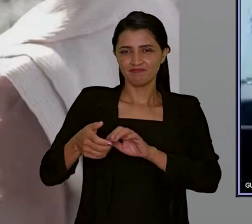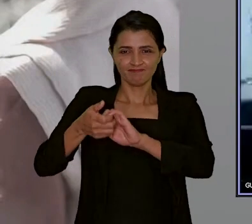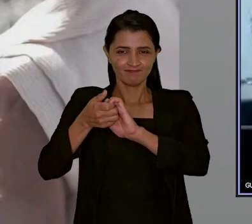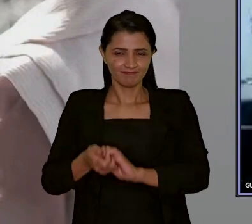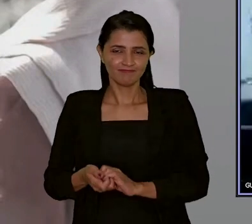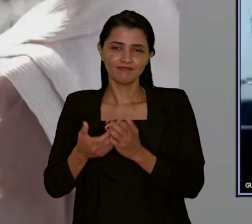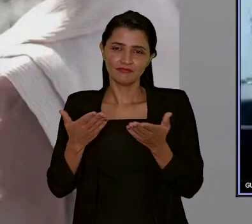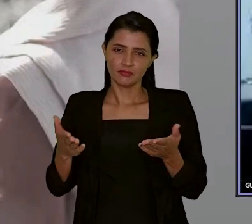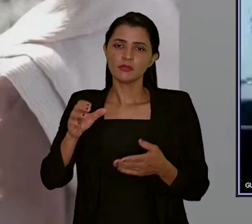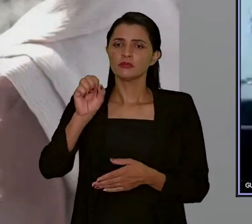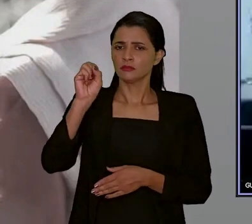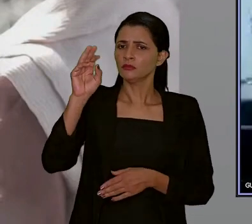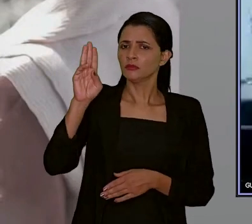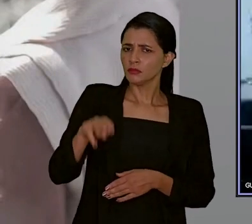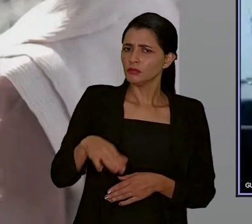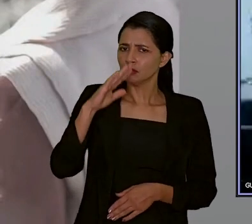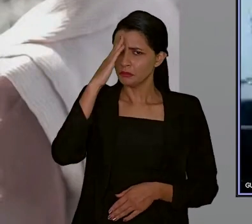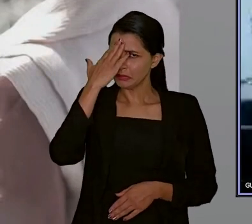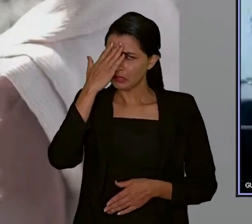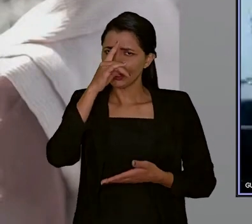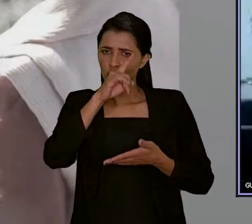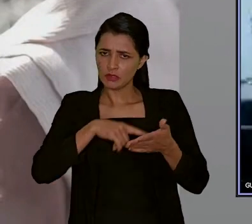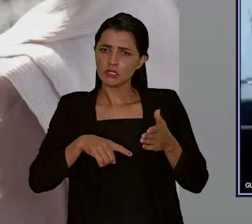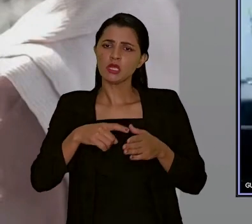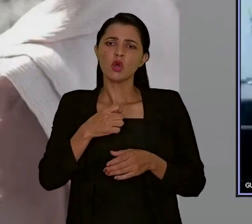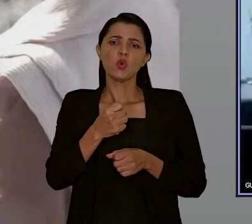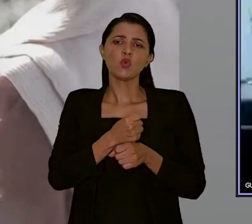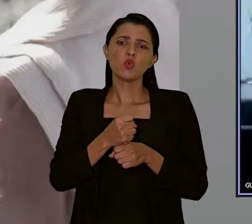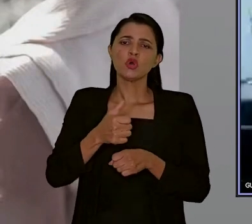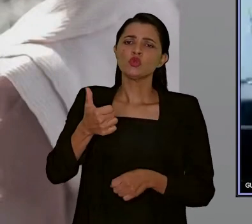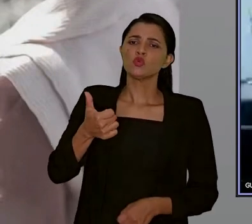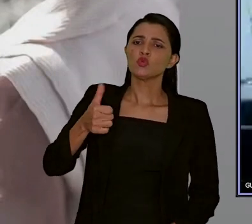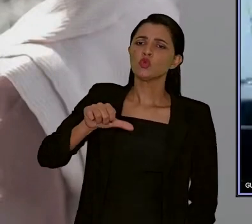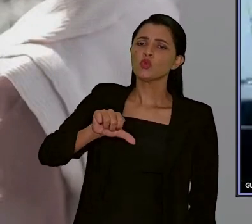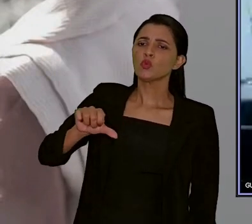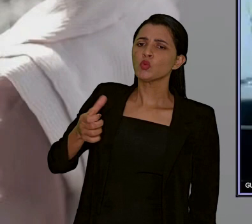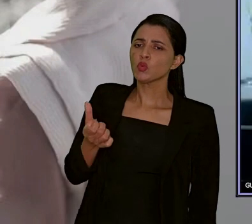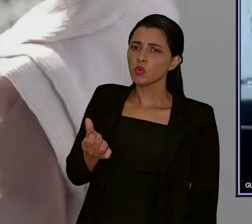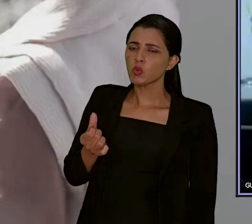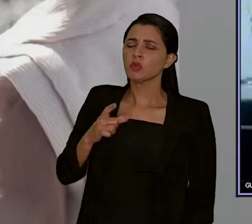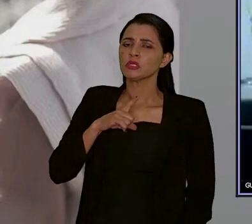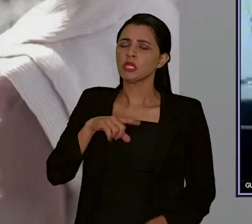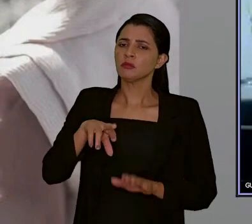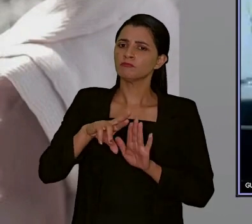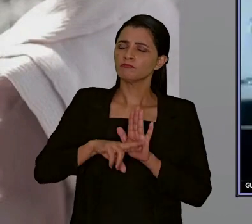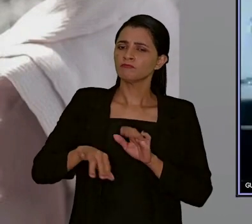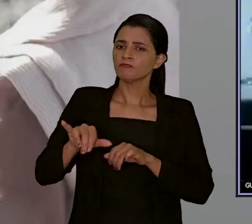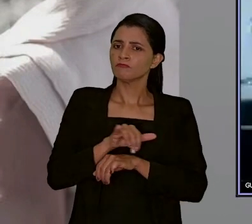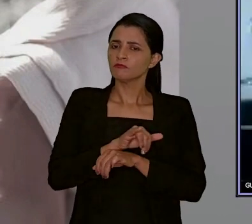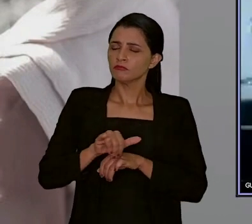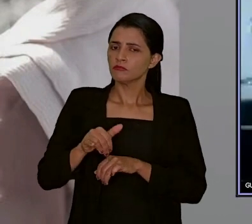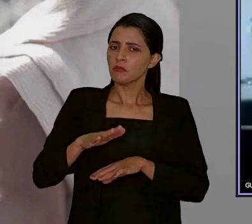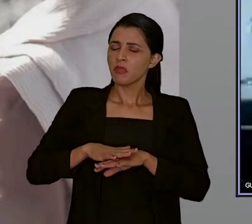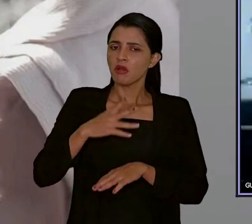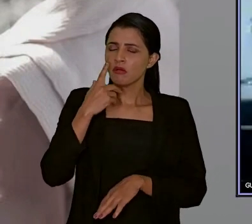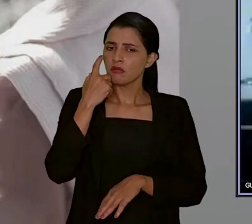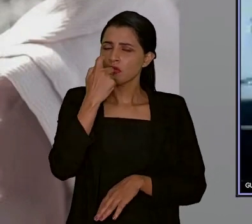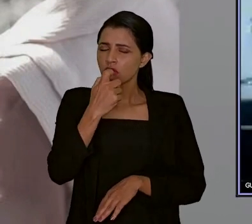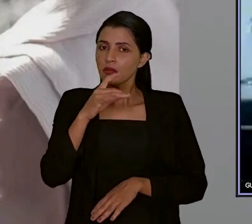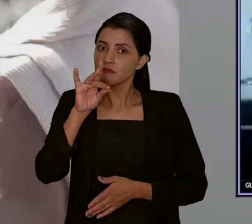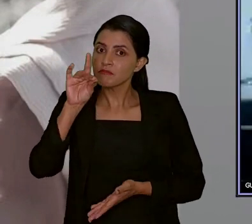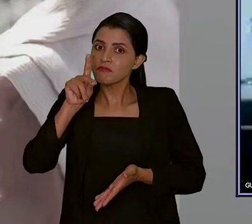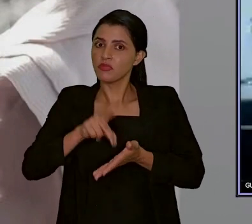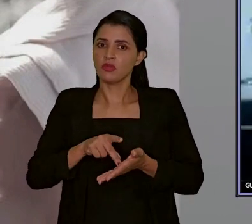sim, entendo que a Convenção de 96 ela tem instrumentos muito mais interessantes e efetivos